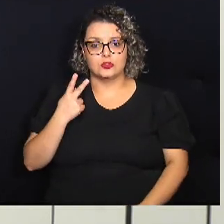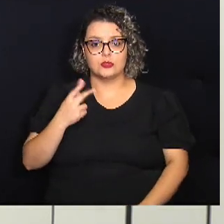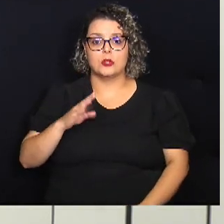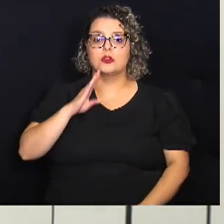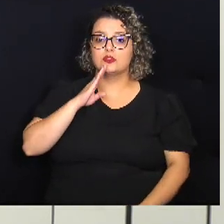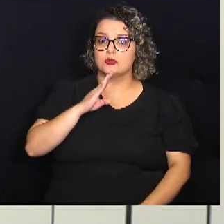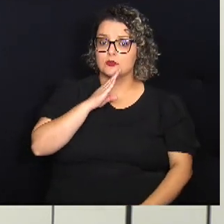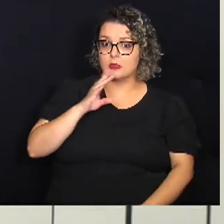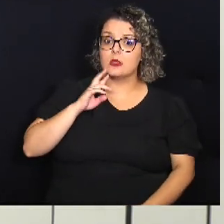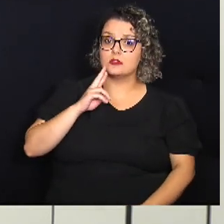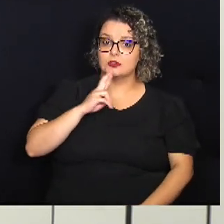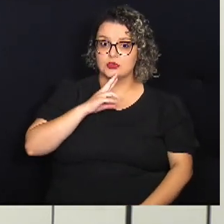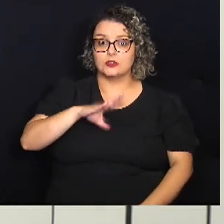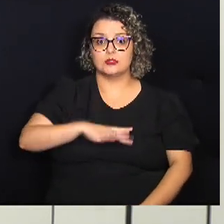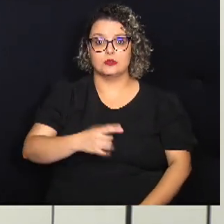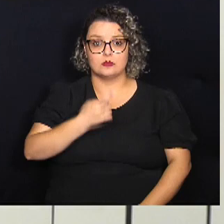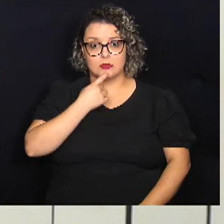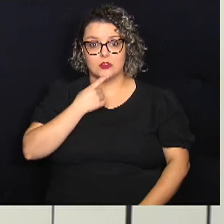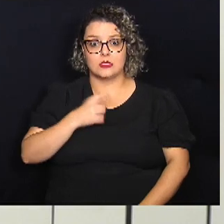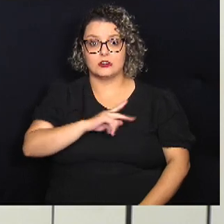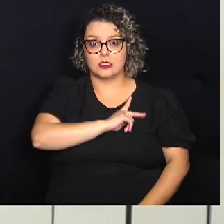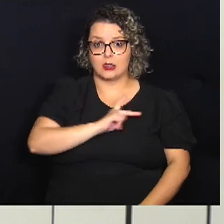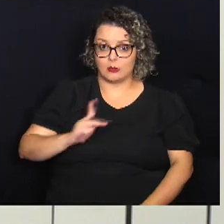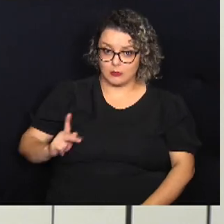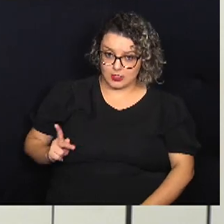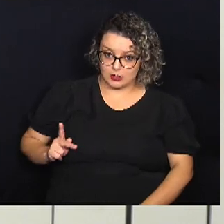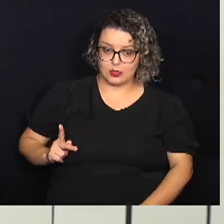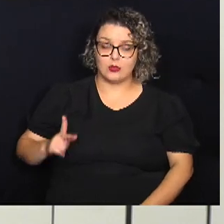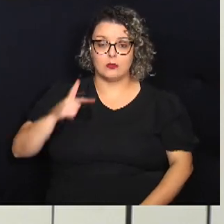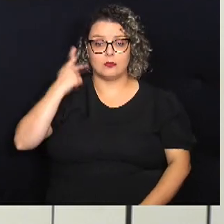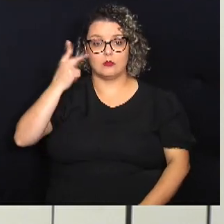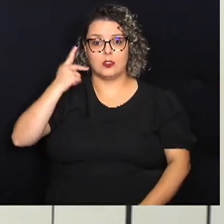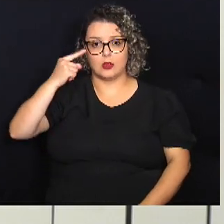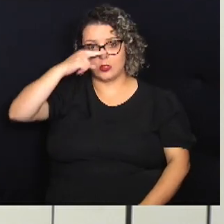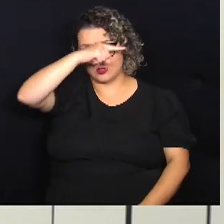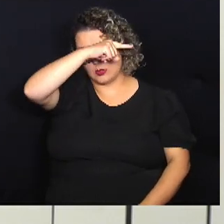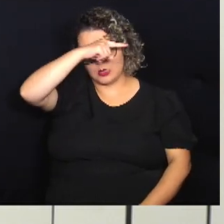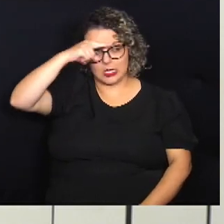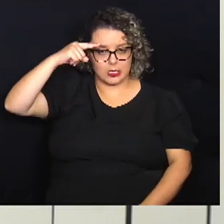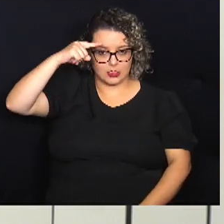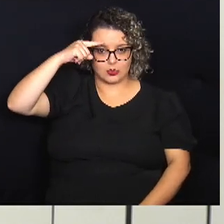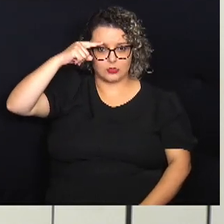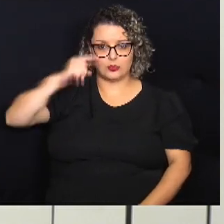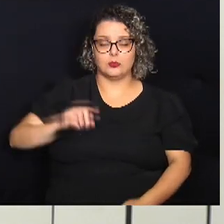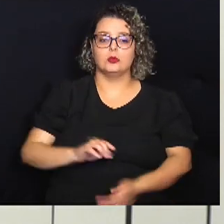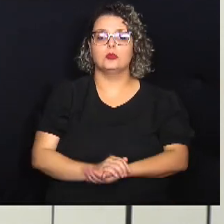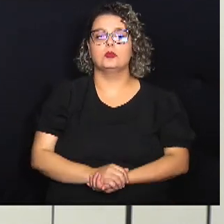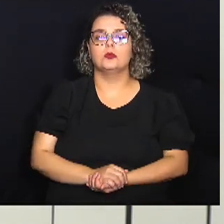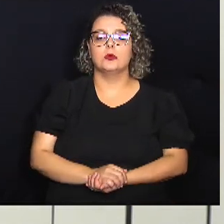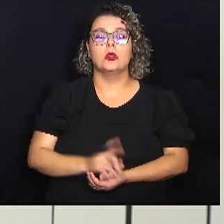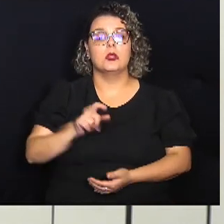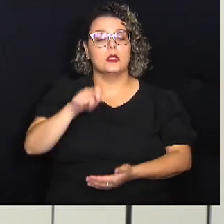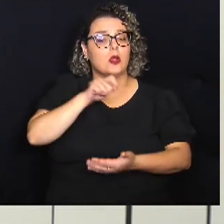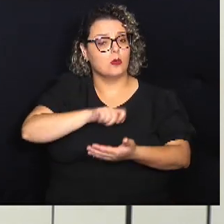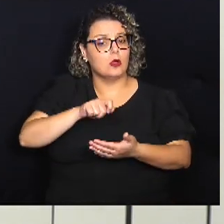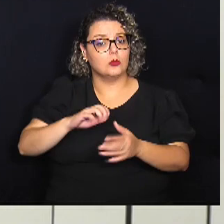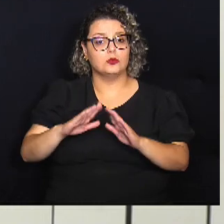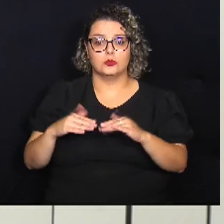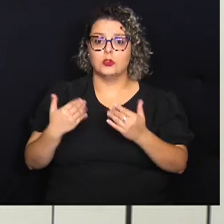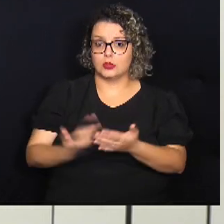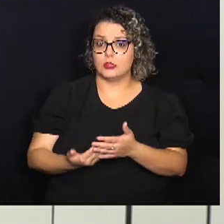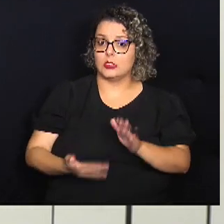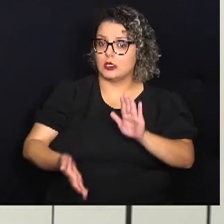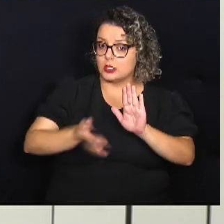e Restaurantes de Campinas, que será presidida pelo vereador Otto Alejandro, que é o autor do requerimento que